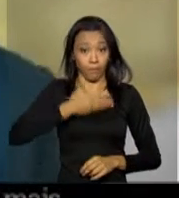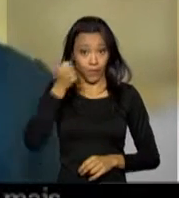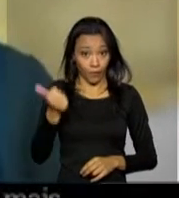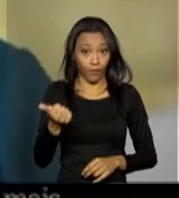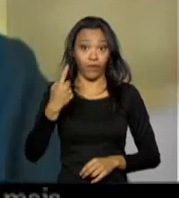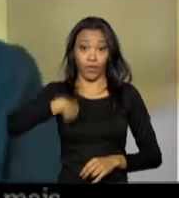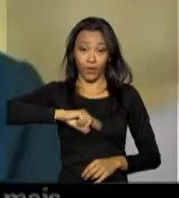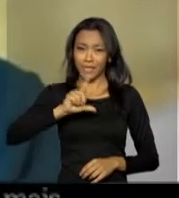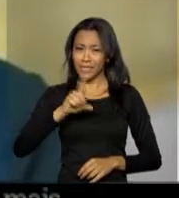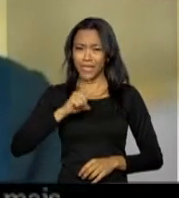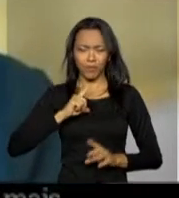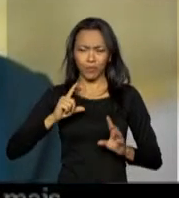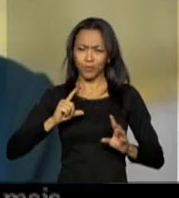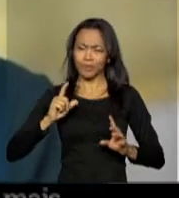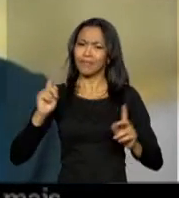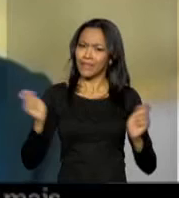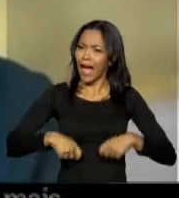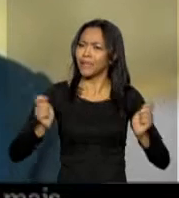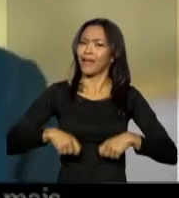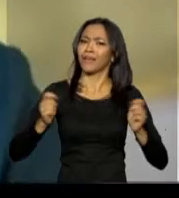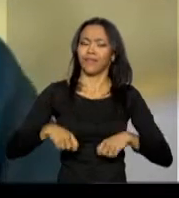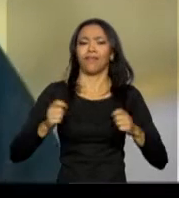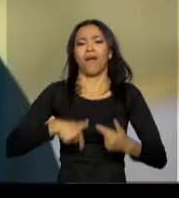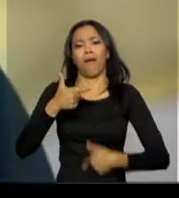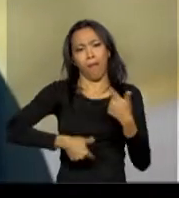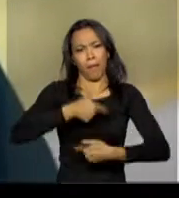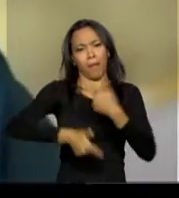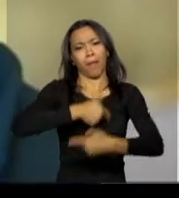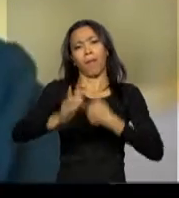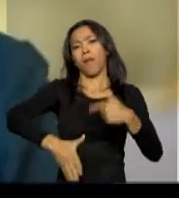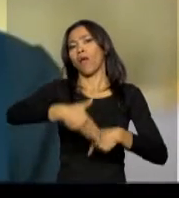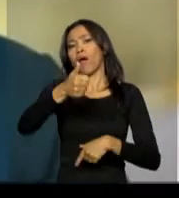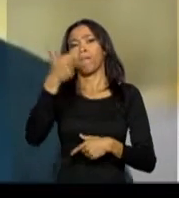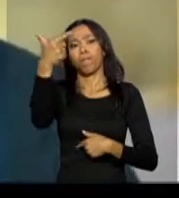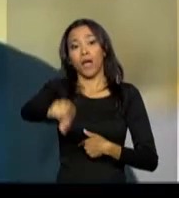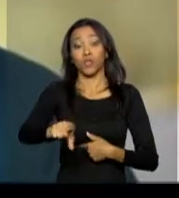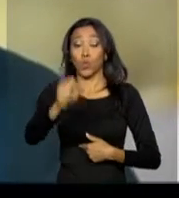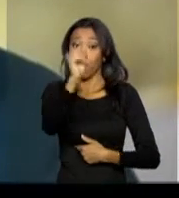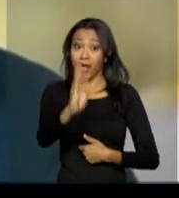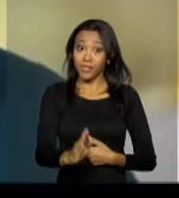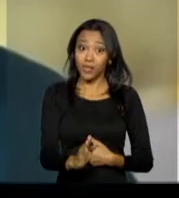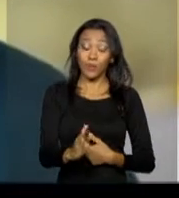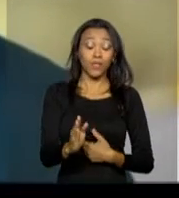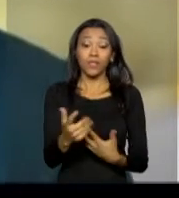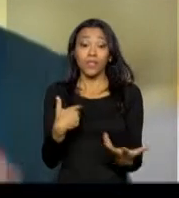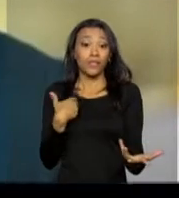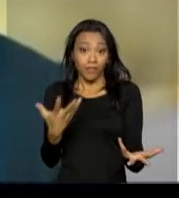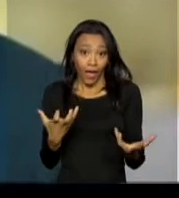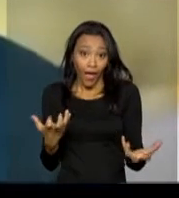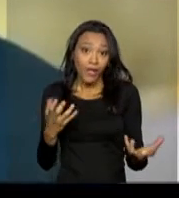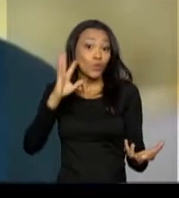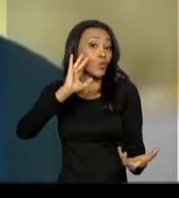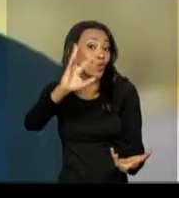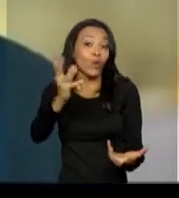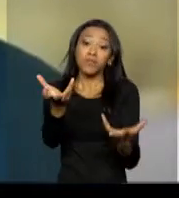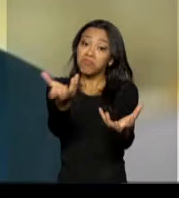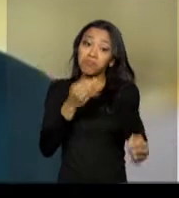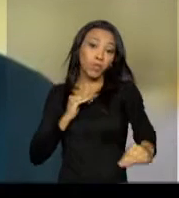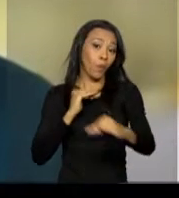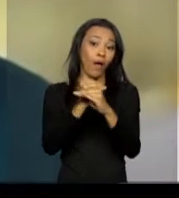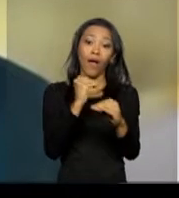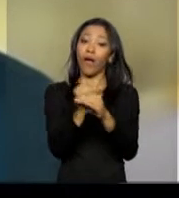que temos tudo para melhorar ainda mais. O Brasil será do tamanho que quisermos, do tamanho que